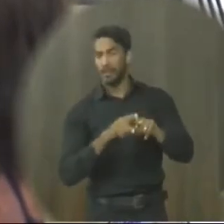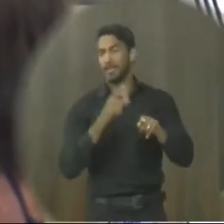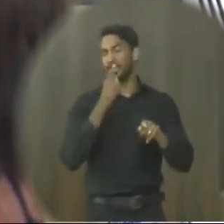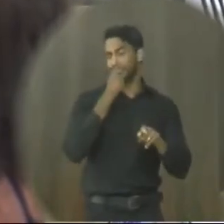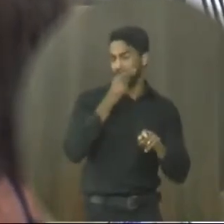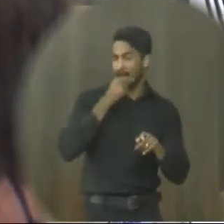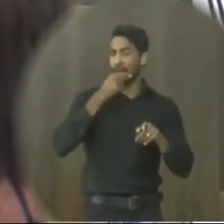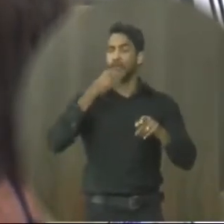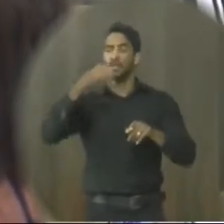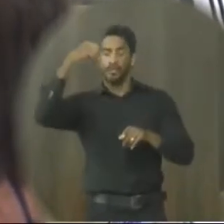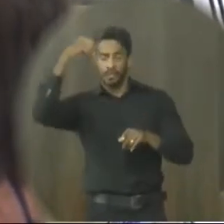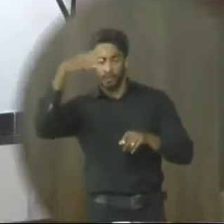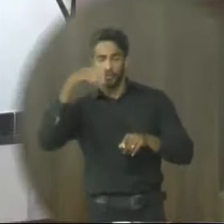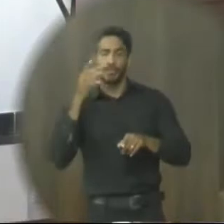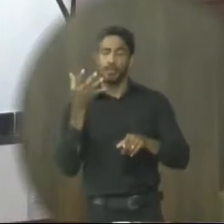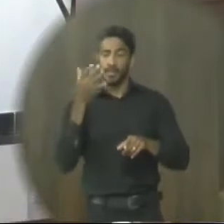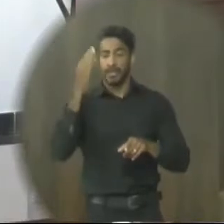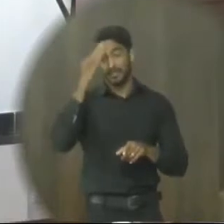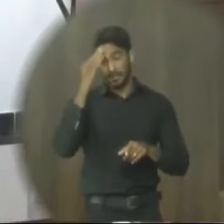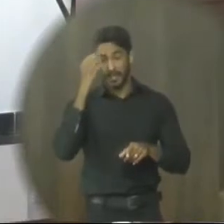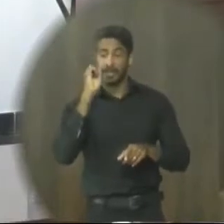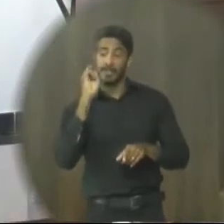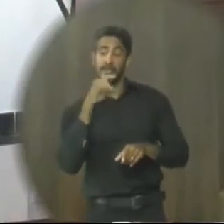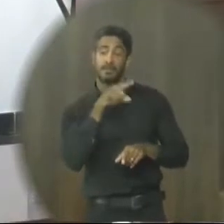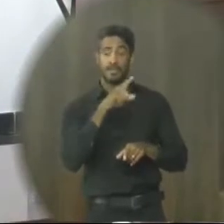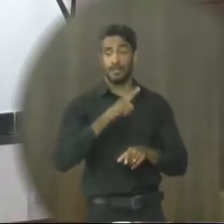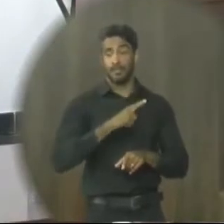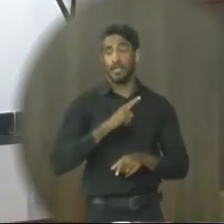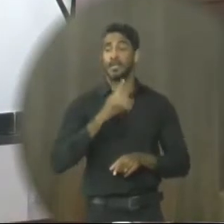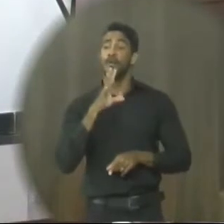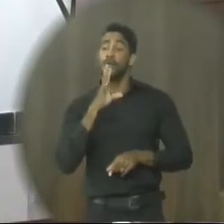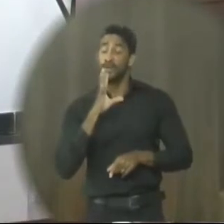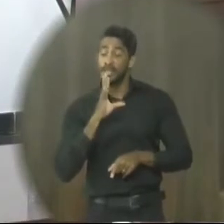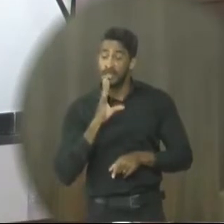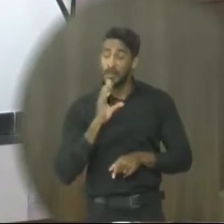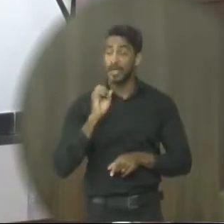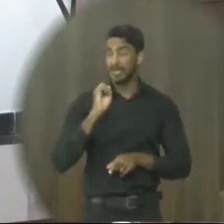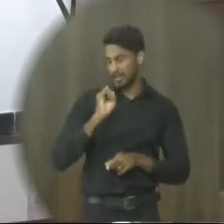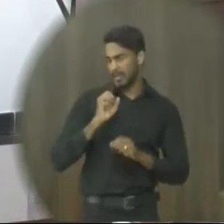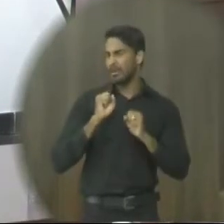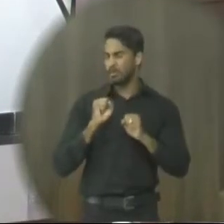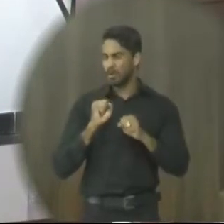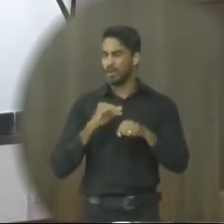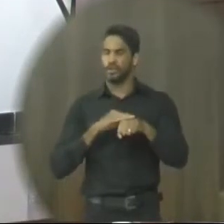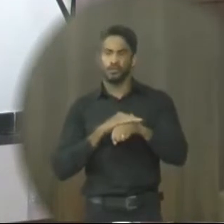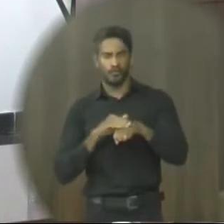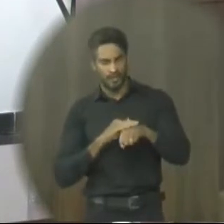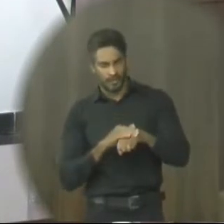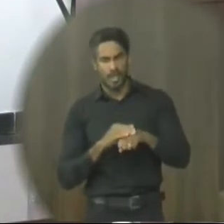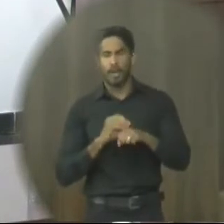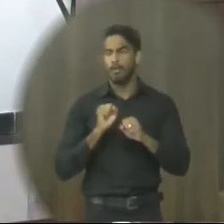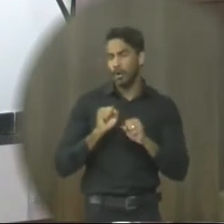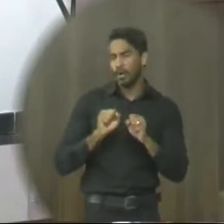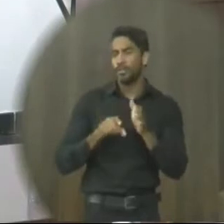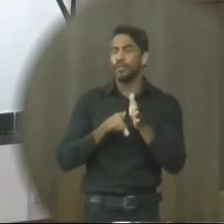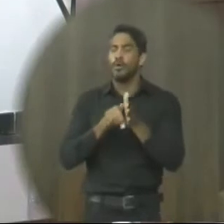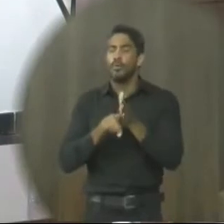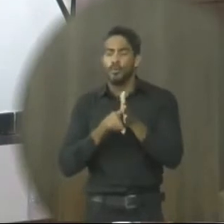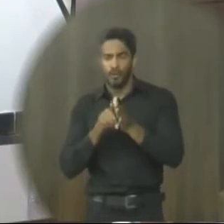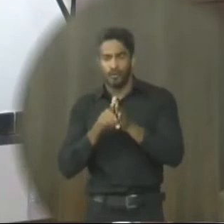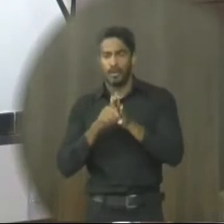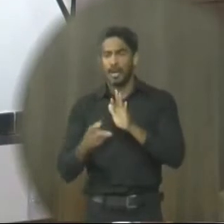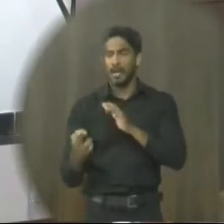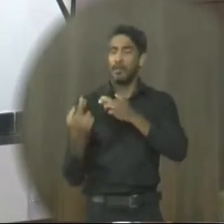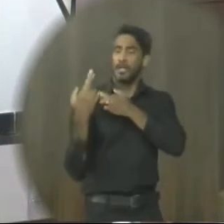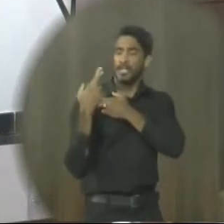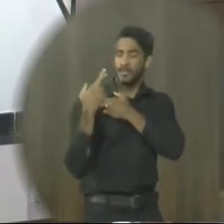gostaria de saber do senhor, se o senhor tem esse conhecimento, se o senhor pode procurar, se o senhor não tiver o conhecimento, pode procurar ali o